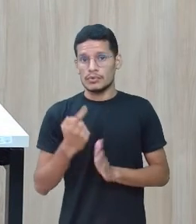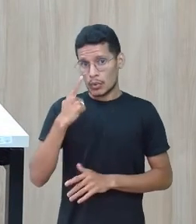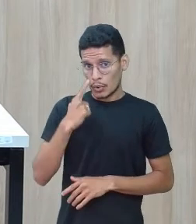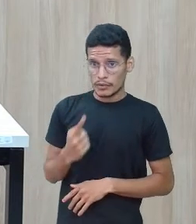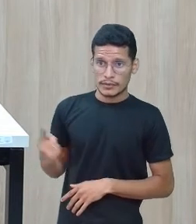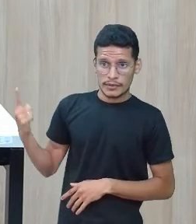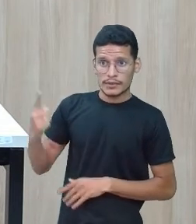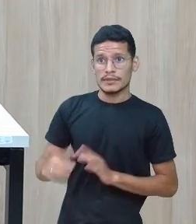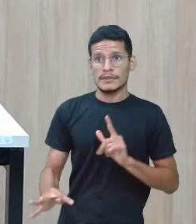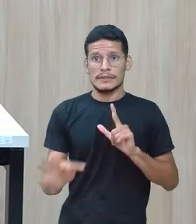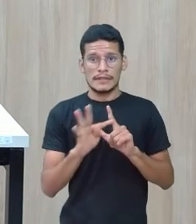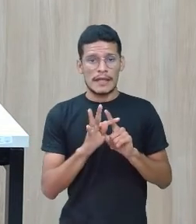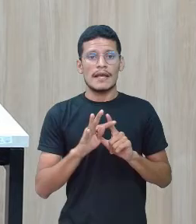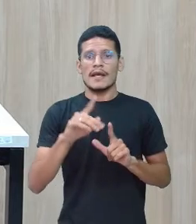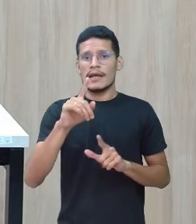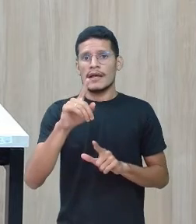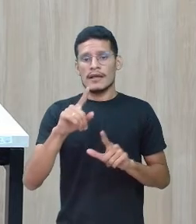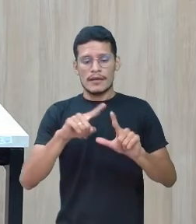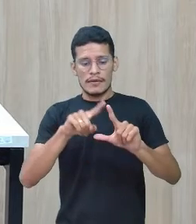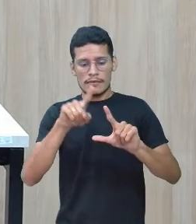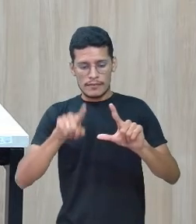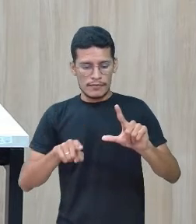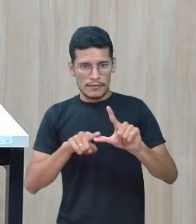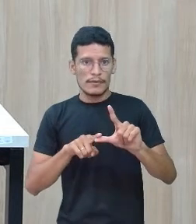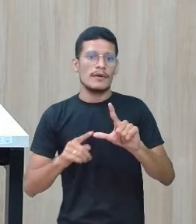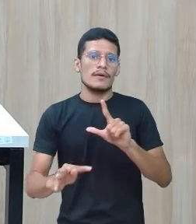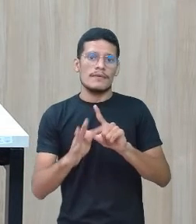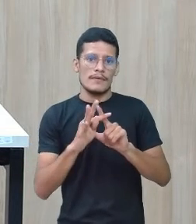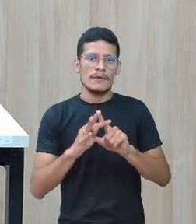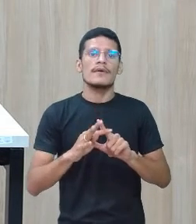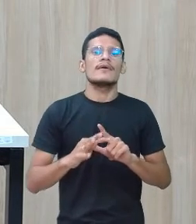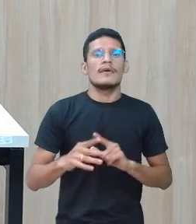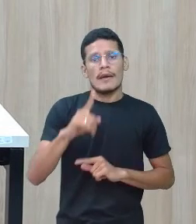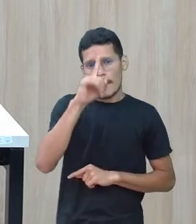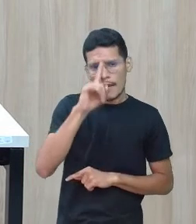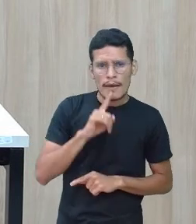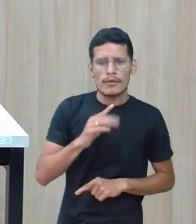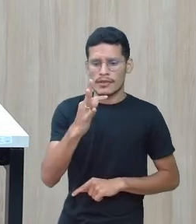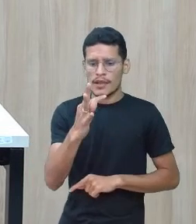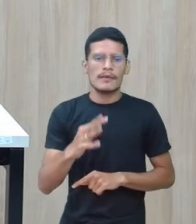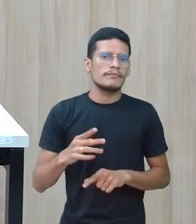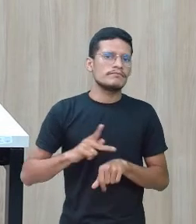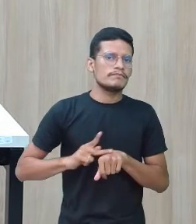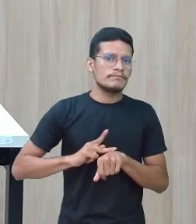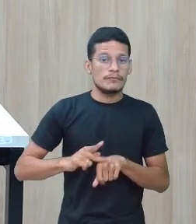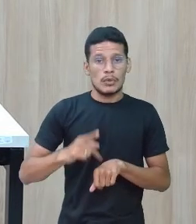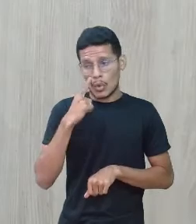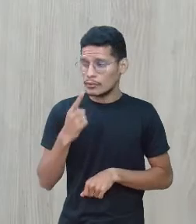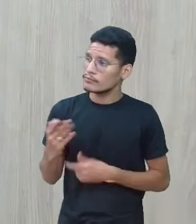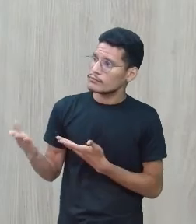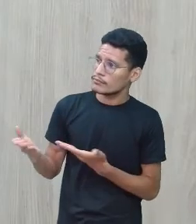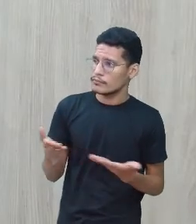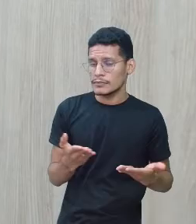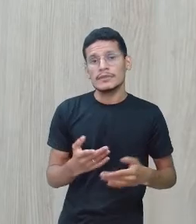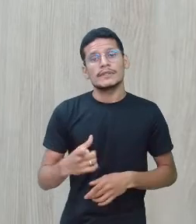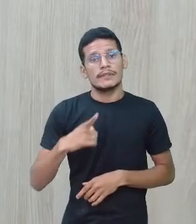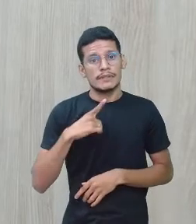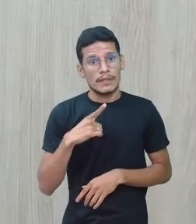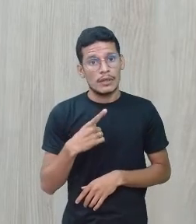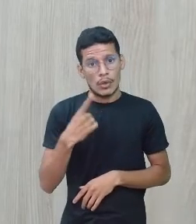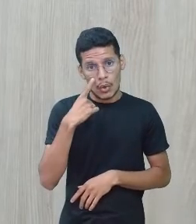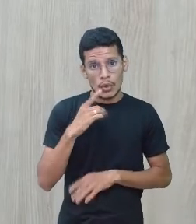amarelinho, o triângulo amarelo com o T preto. Então, vamos lá, professora, o que é que a senhora nos diz aí? Sim,